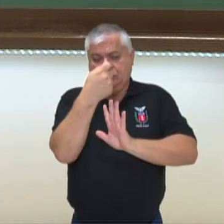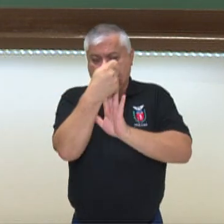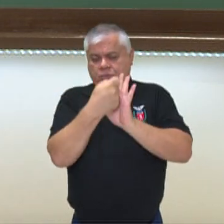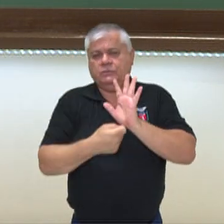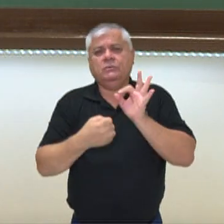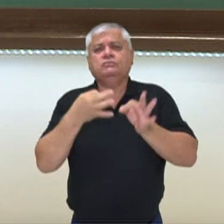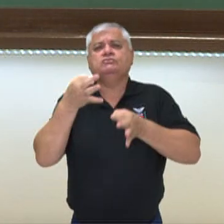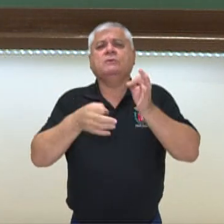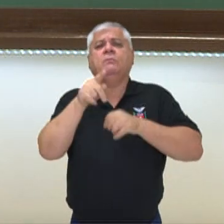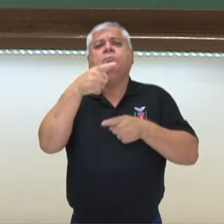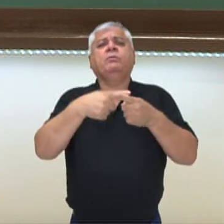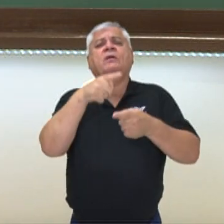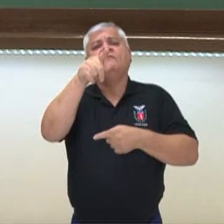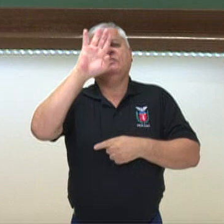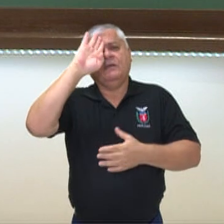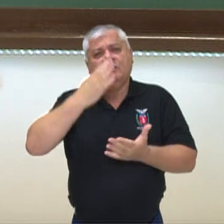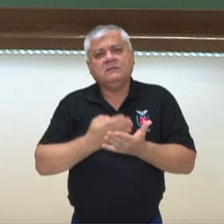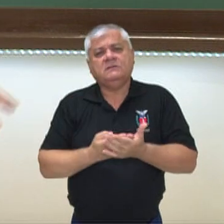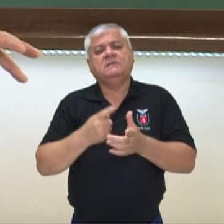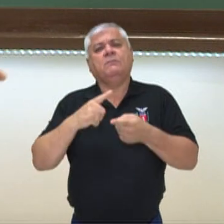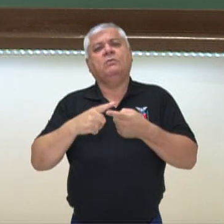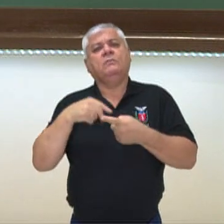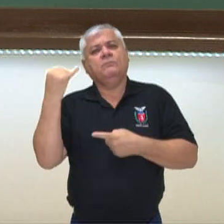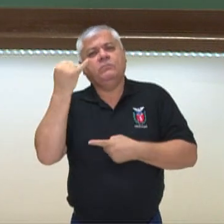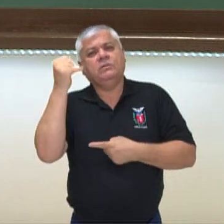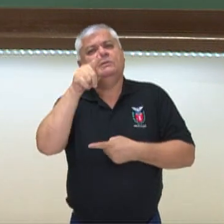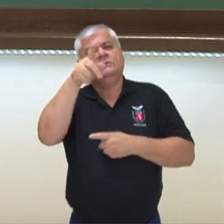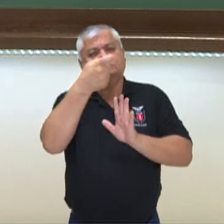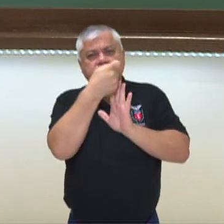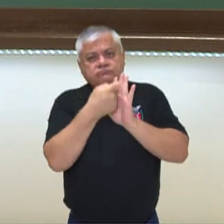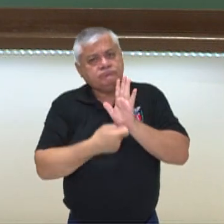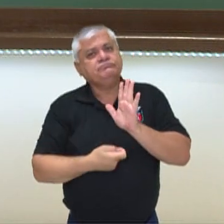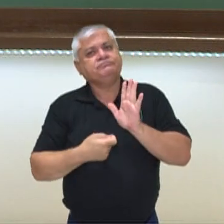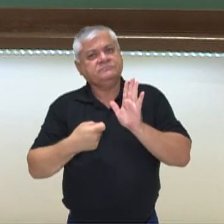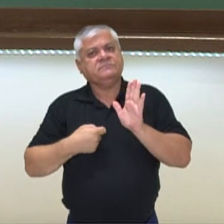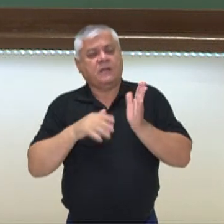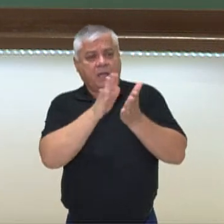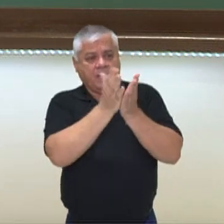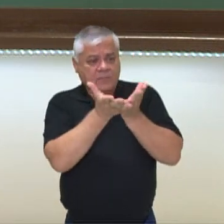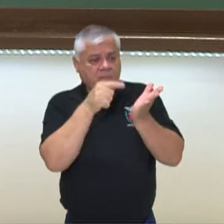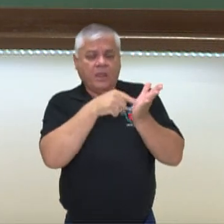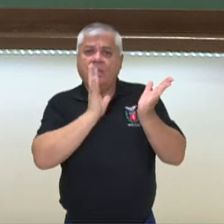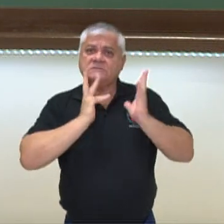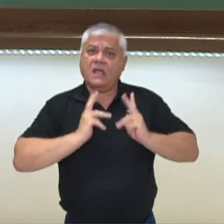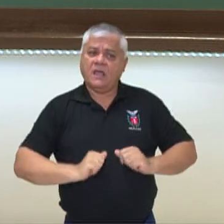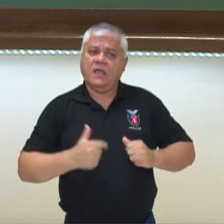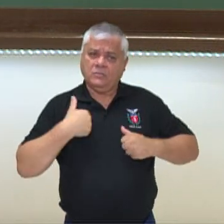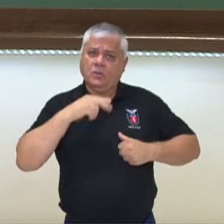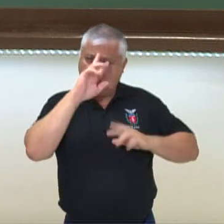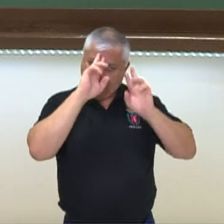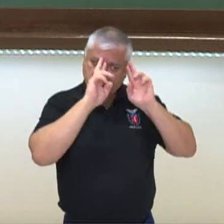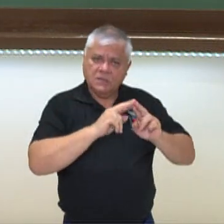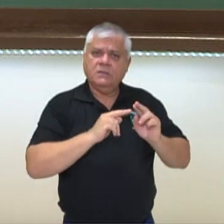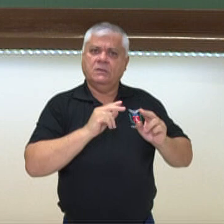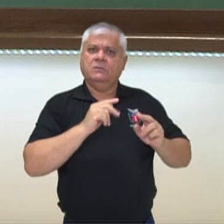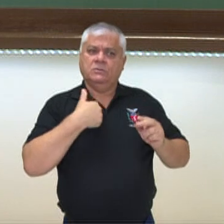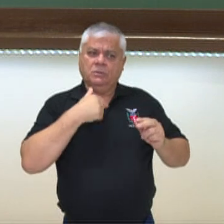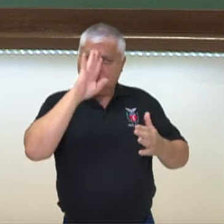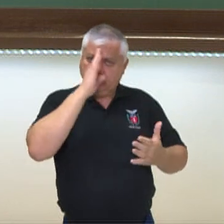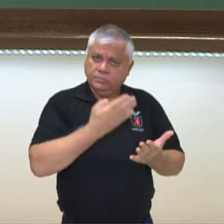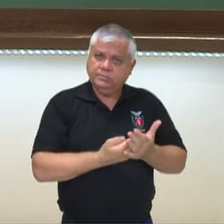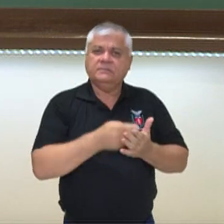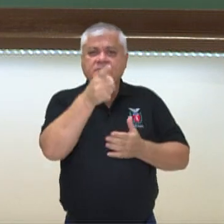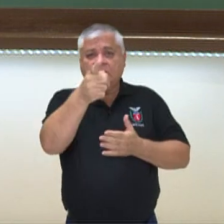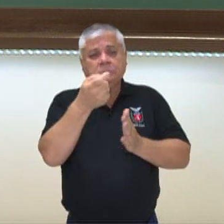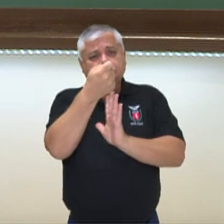essas coisas são fundamentais. Então, assim como os livros sagrados trazem aquilo que é fundamental para cada religião, nessa